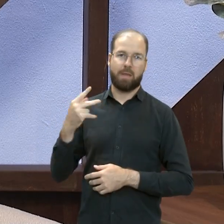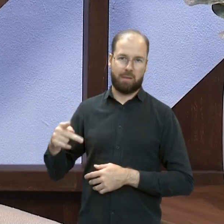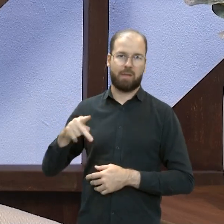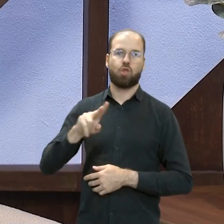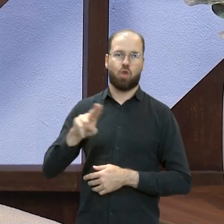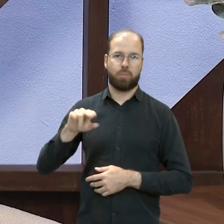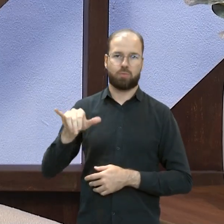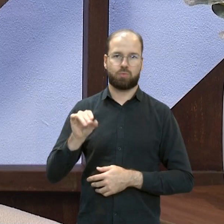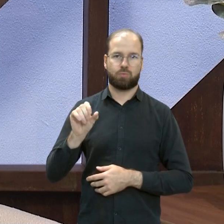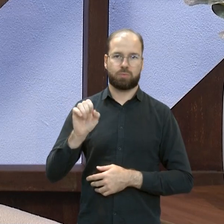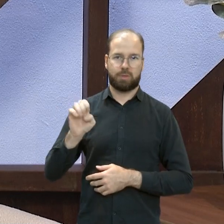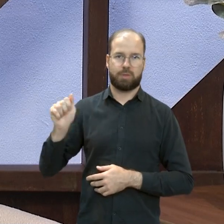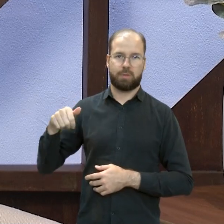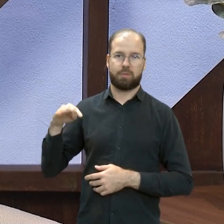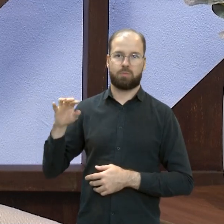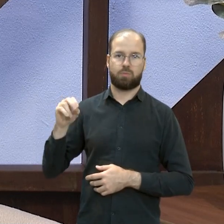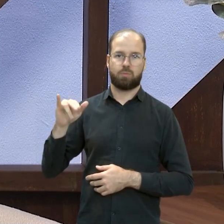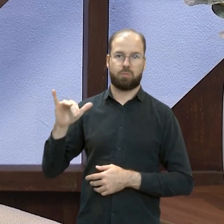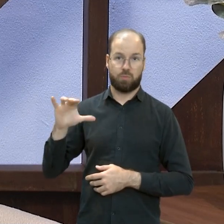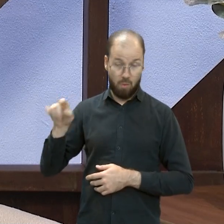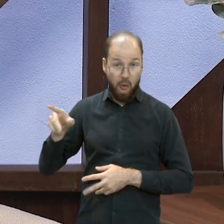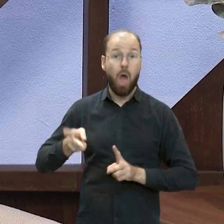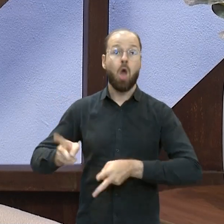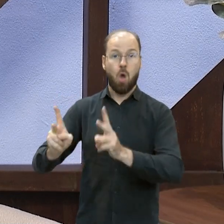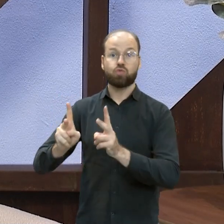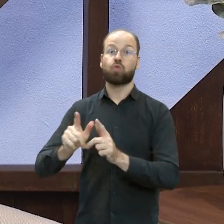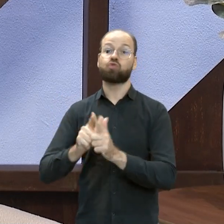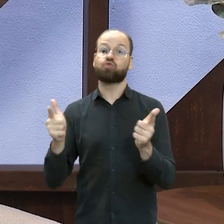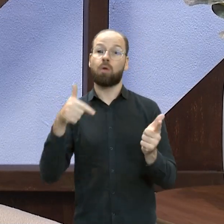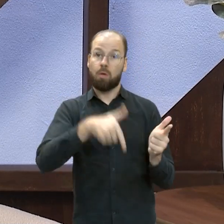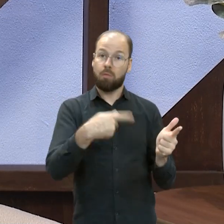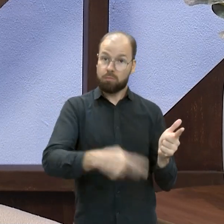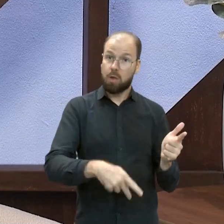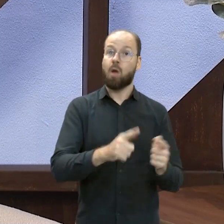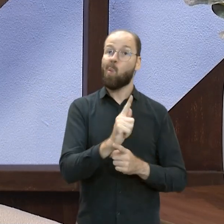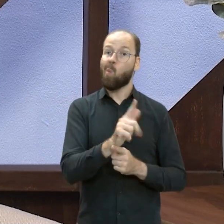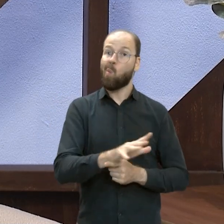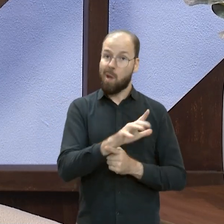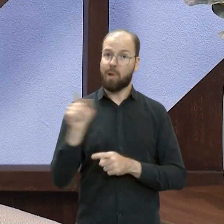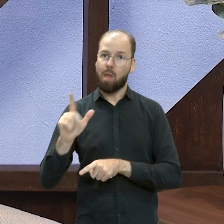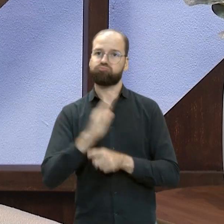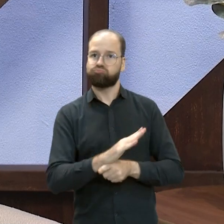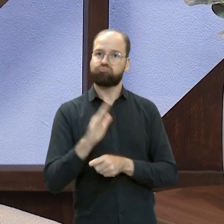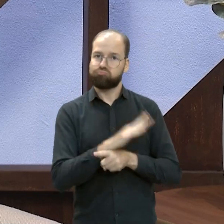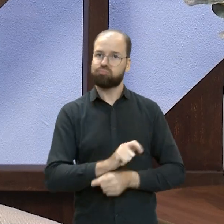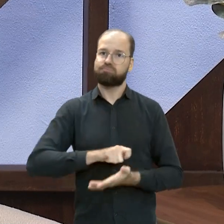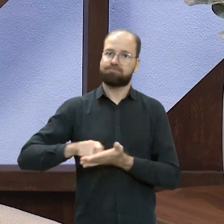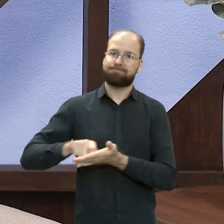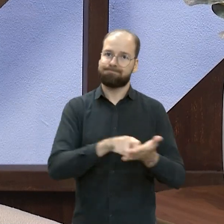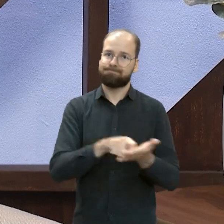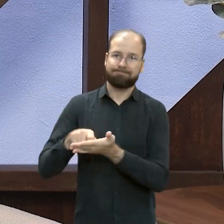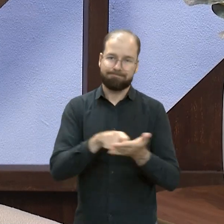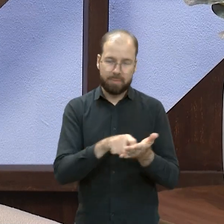a colaborar com os jornais goianos de uma forma assim intensa e constante. Então, no